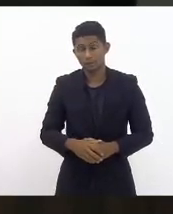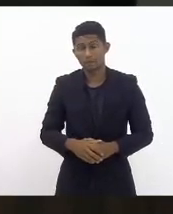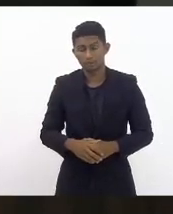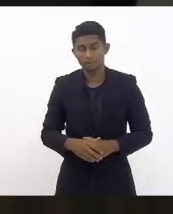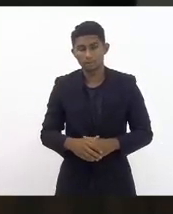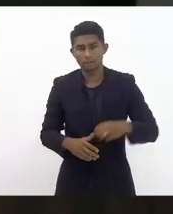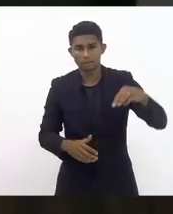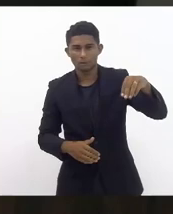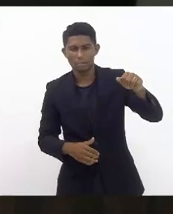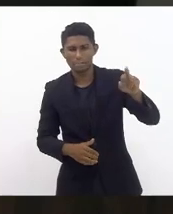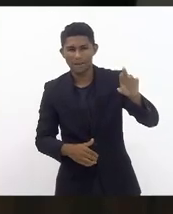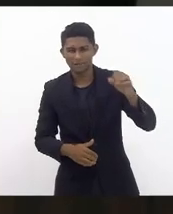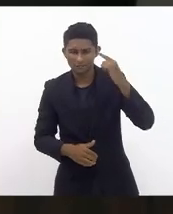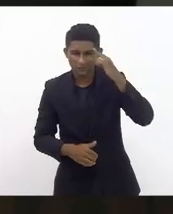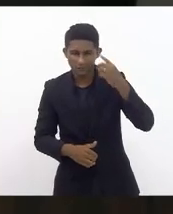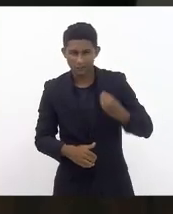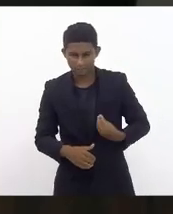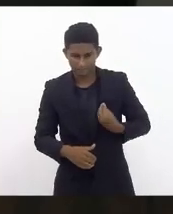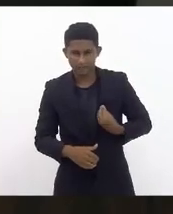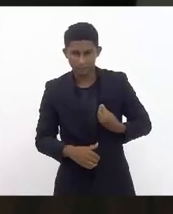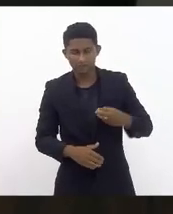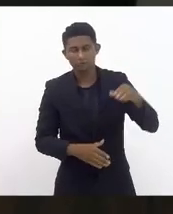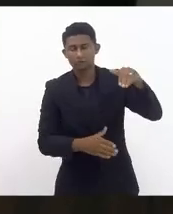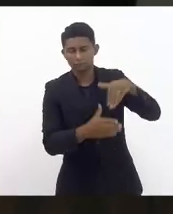presente, vai votar. Já votou.